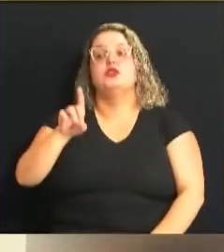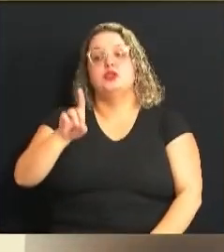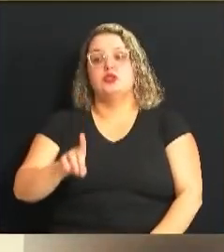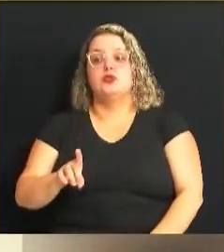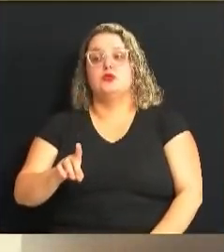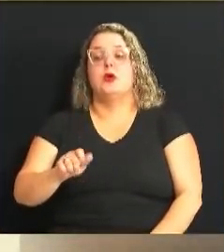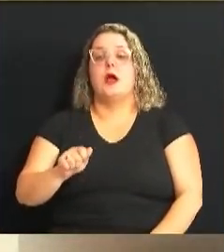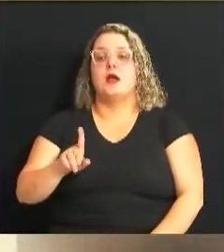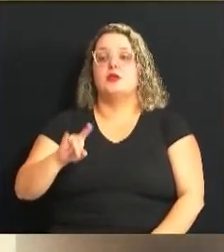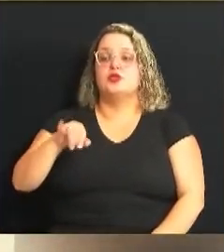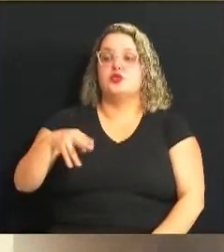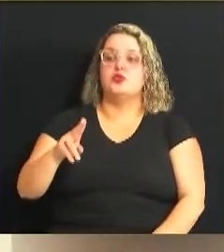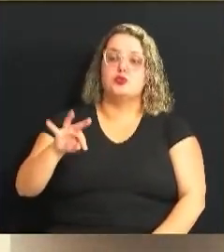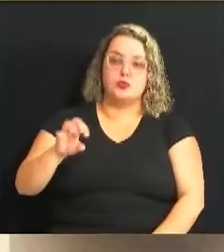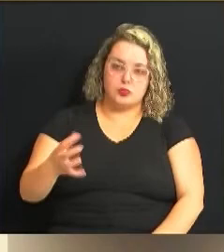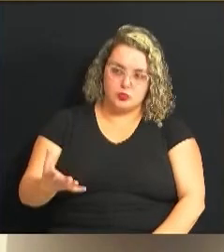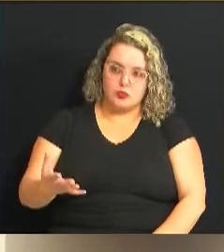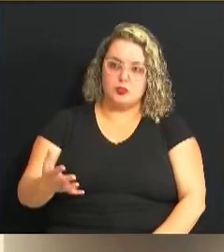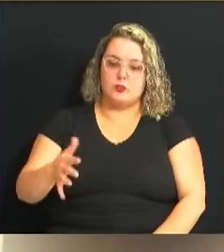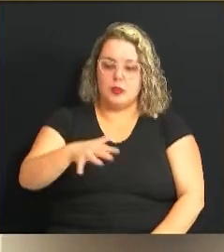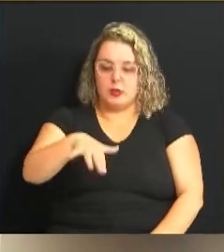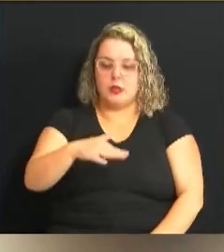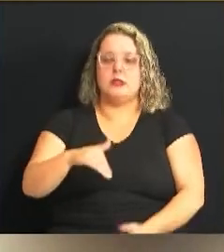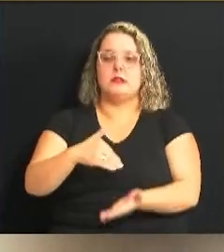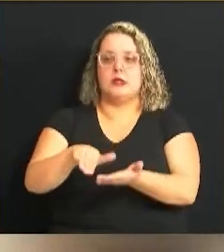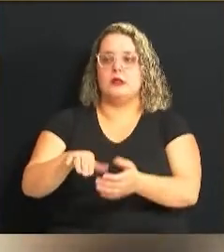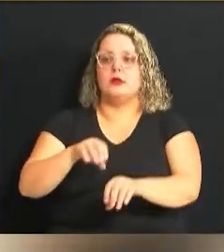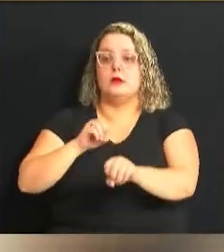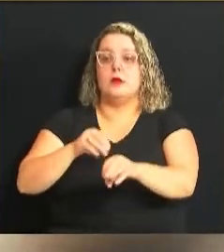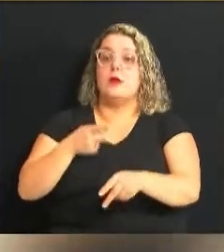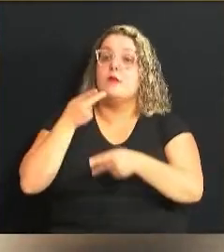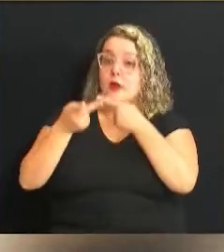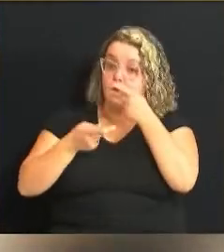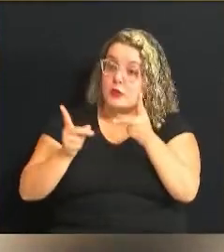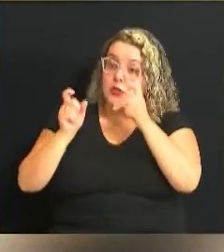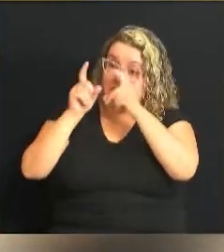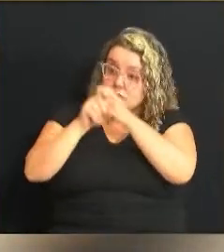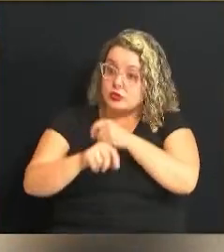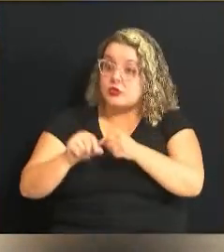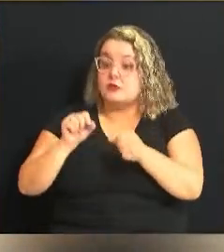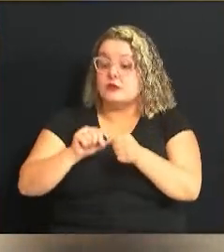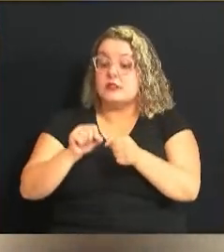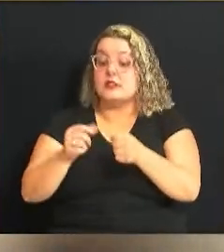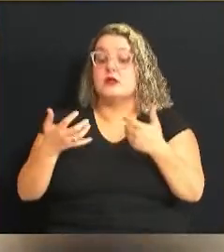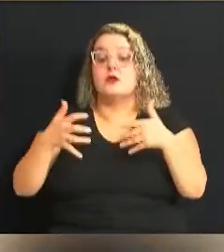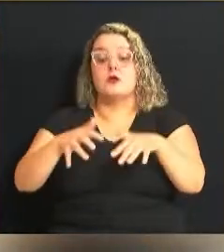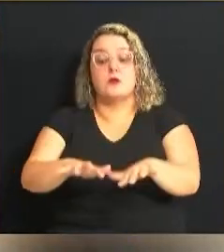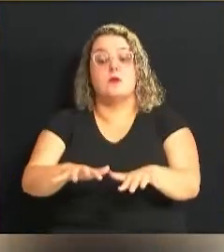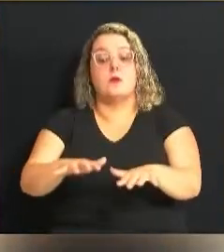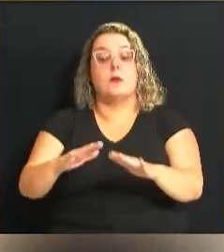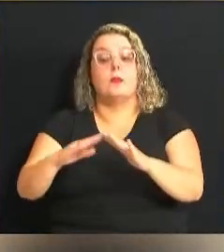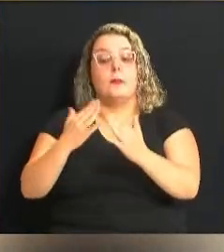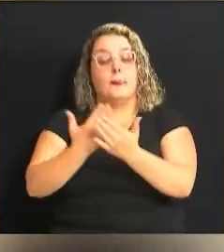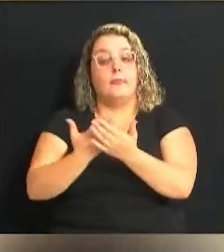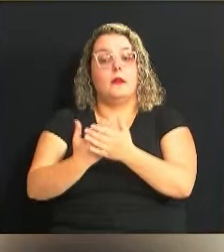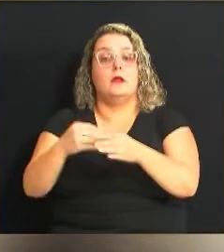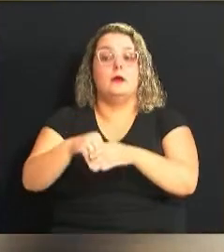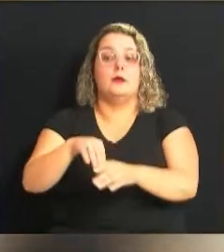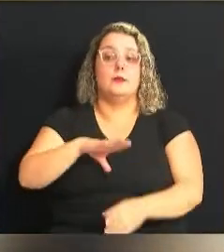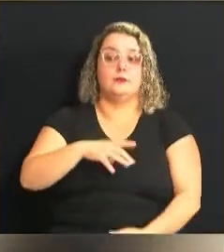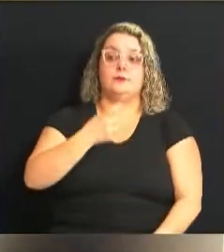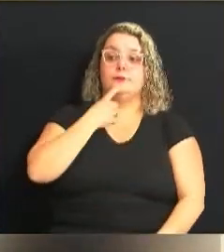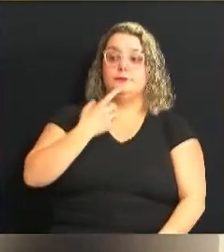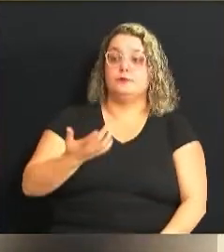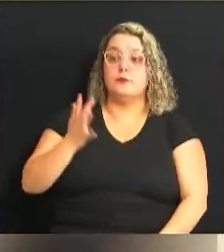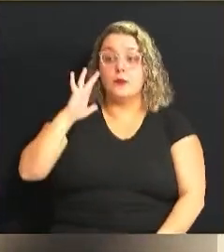diretor adjunto da Secretaria de Educação, comentou sobre as dificuldades de realizar a inclusão nas escolas